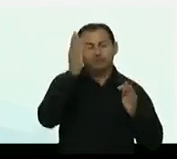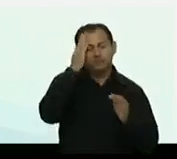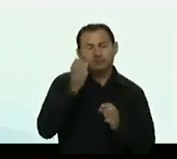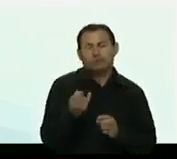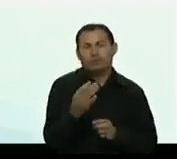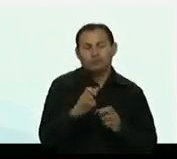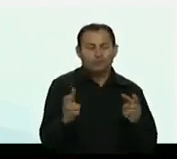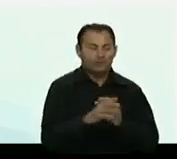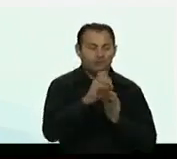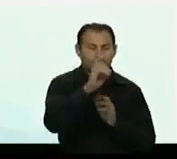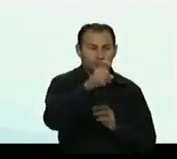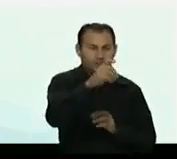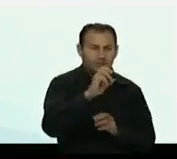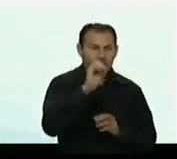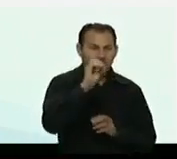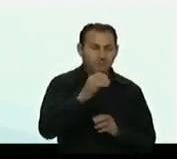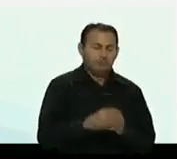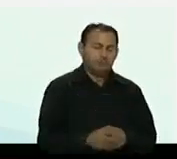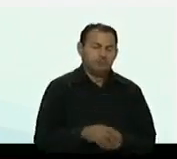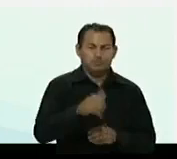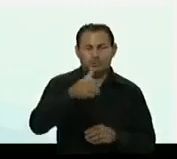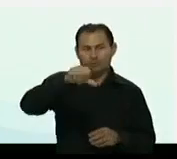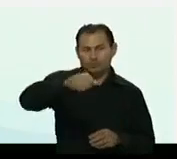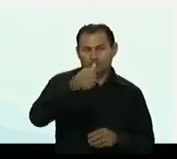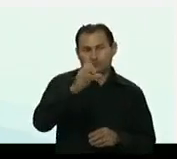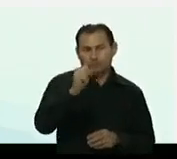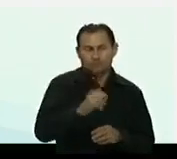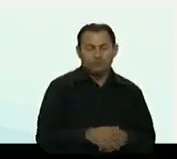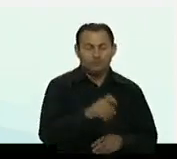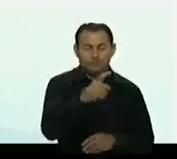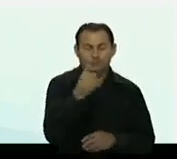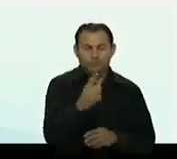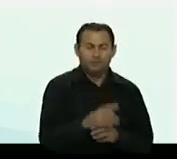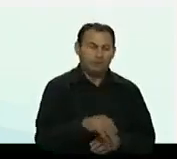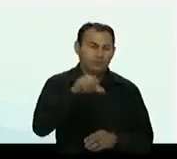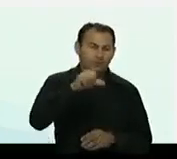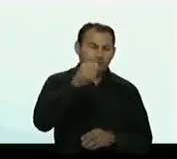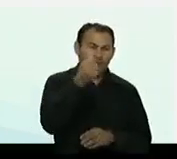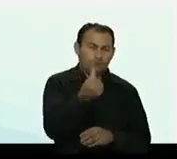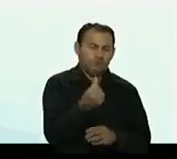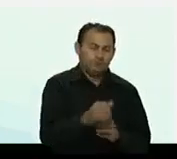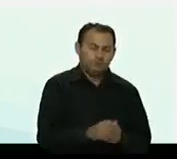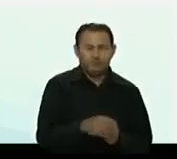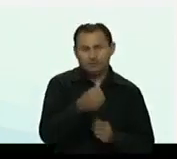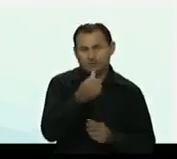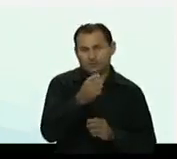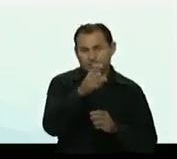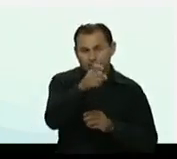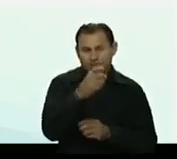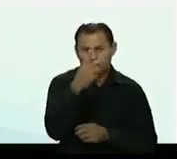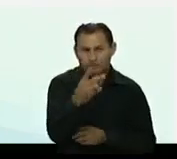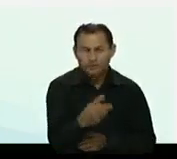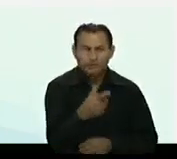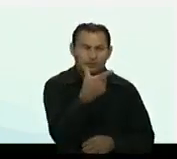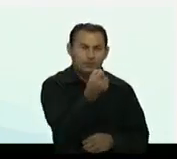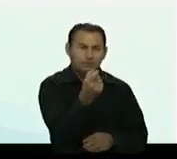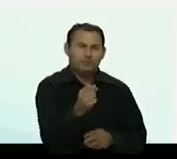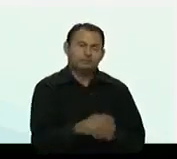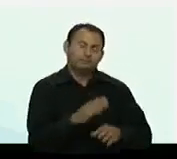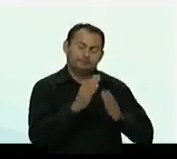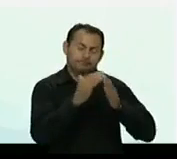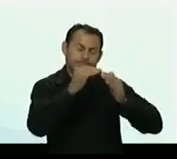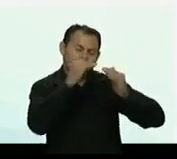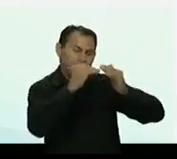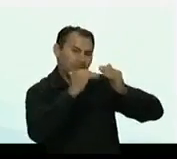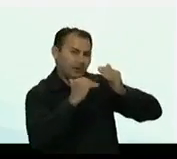O x0 corresponde a 1998, x1, 99, x2, 2000. Assim,